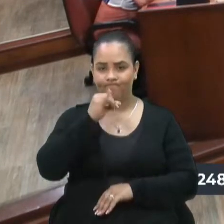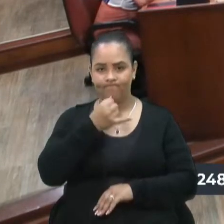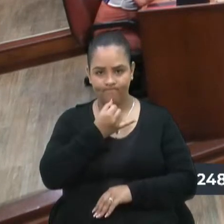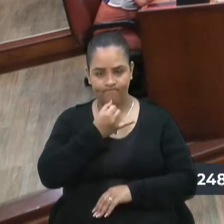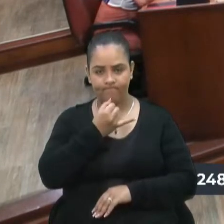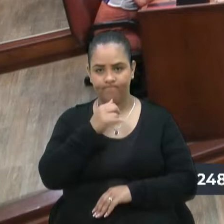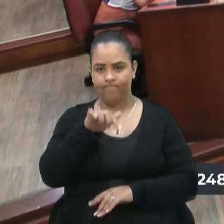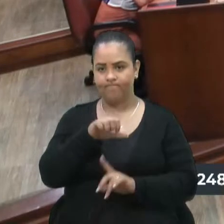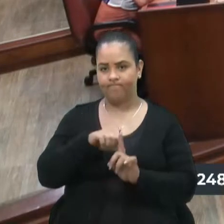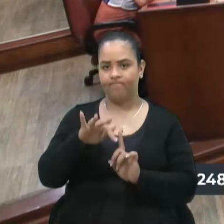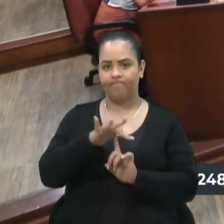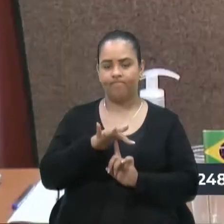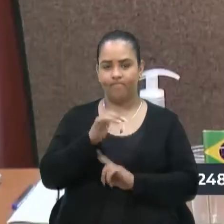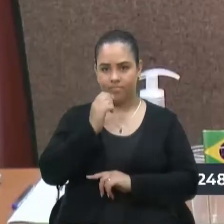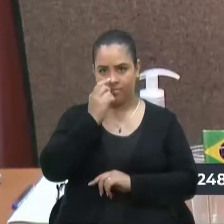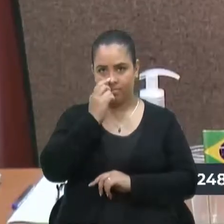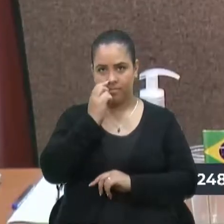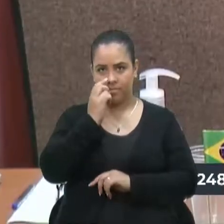nossa sociedade.